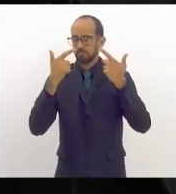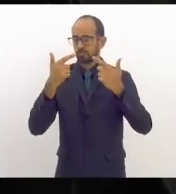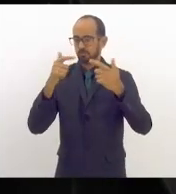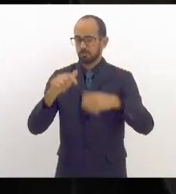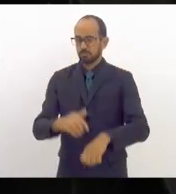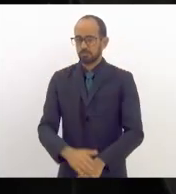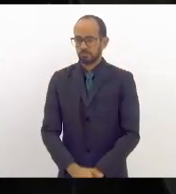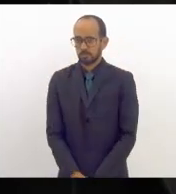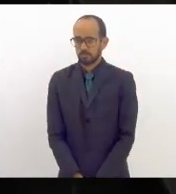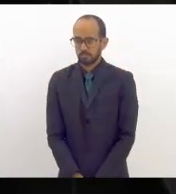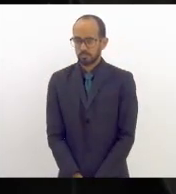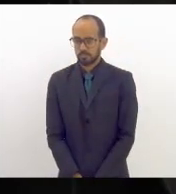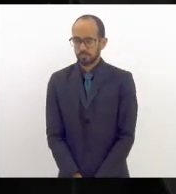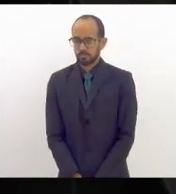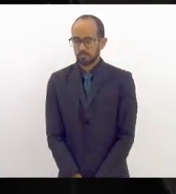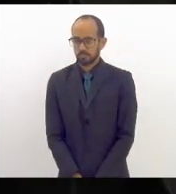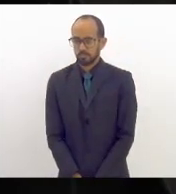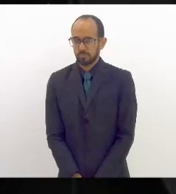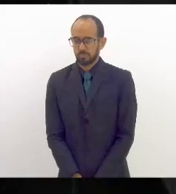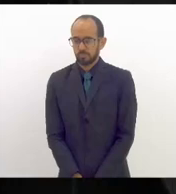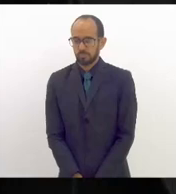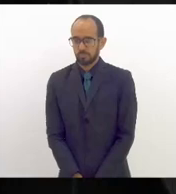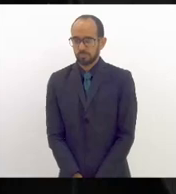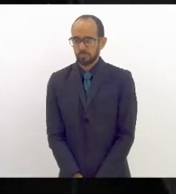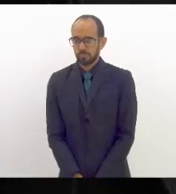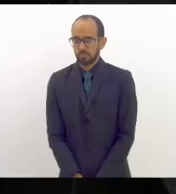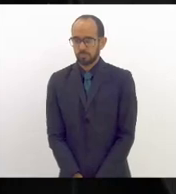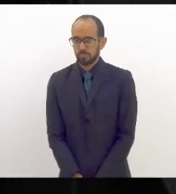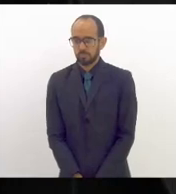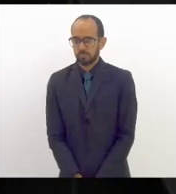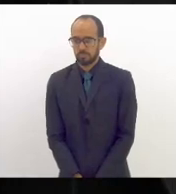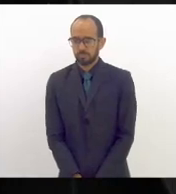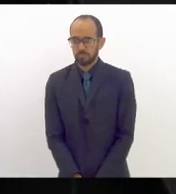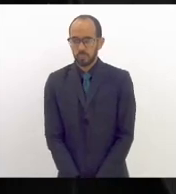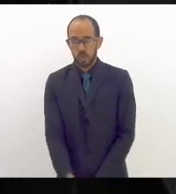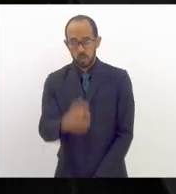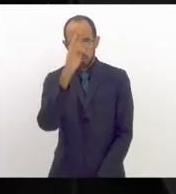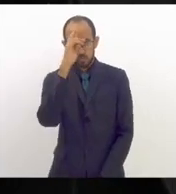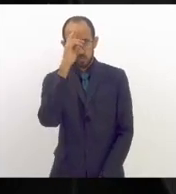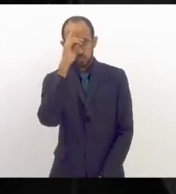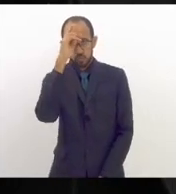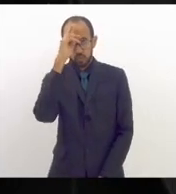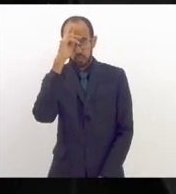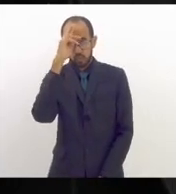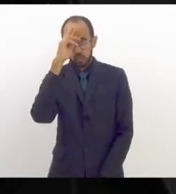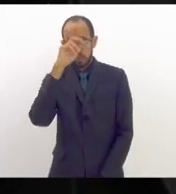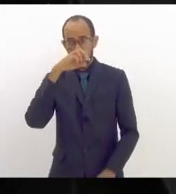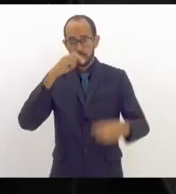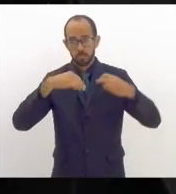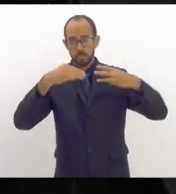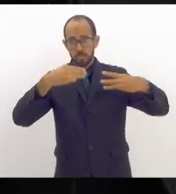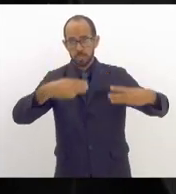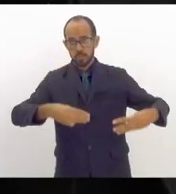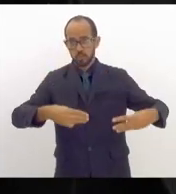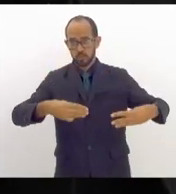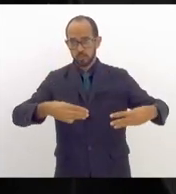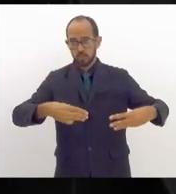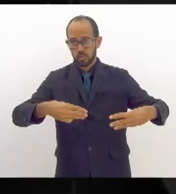e seu diploma a sua excelência o ministro